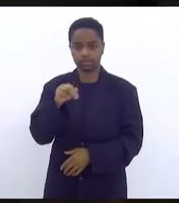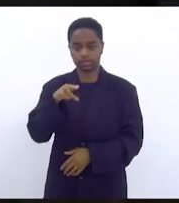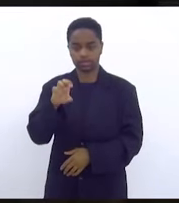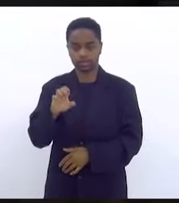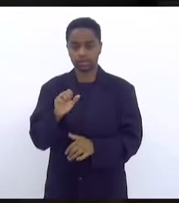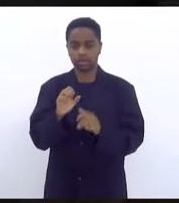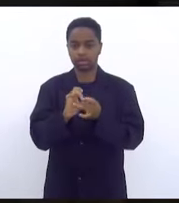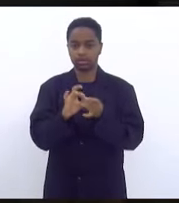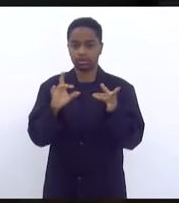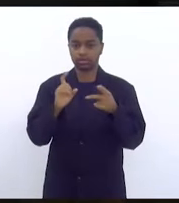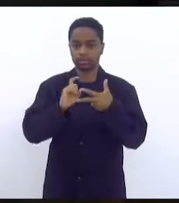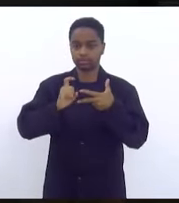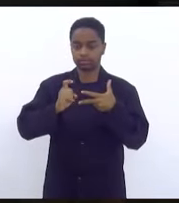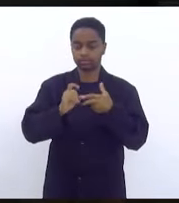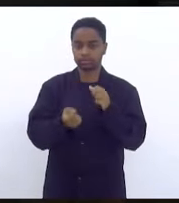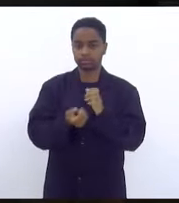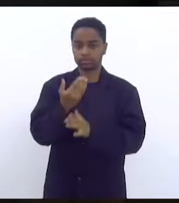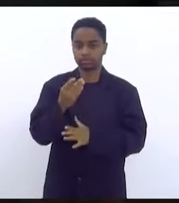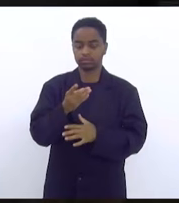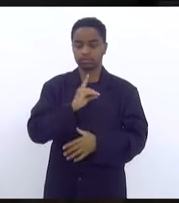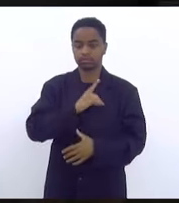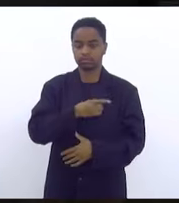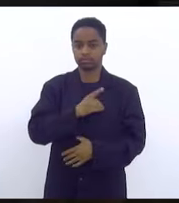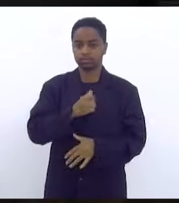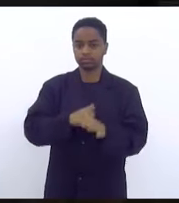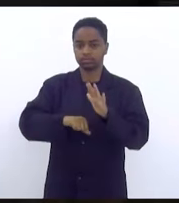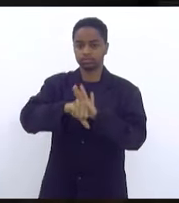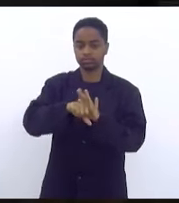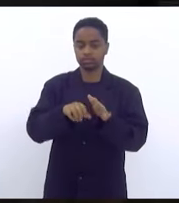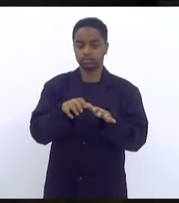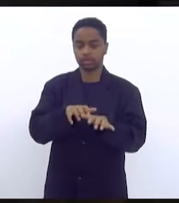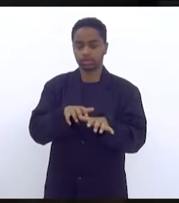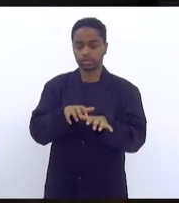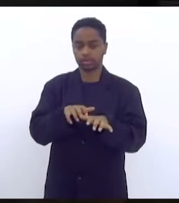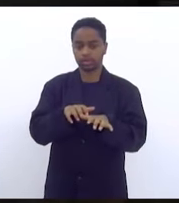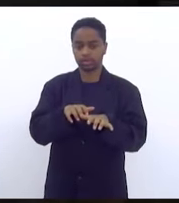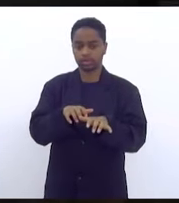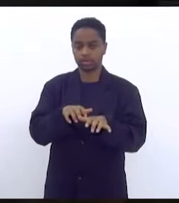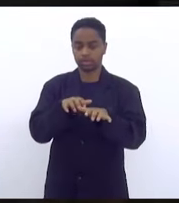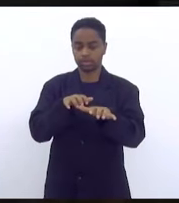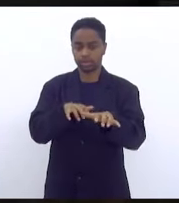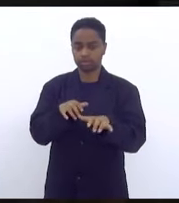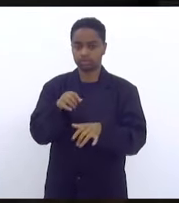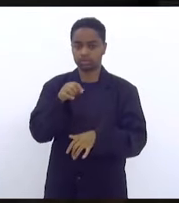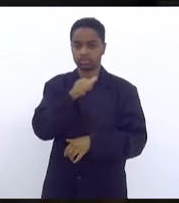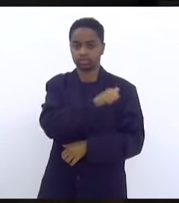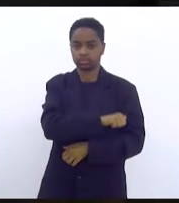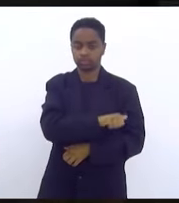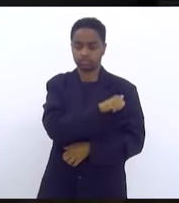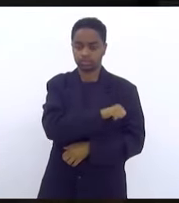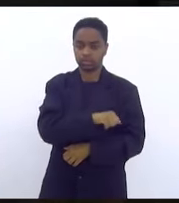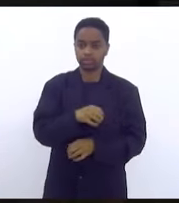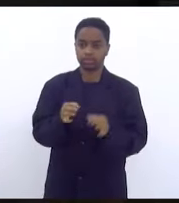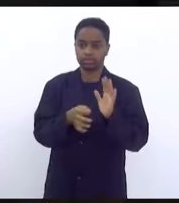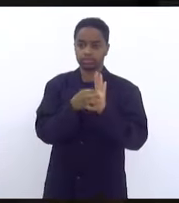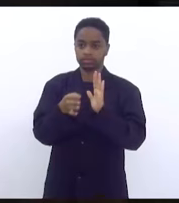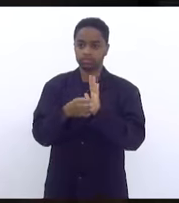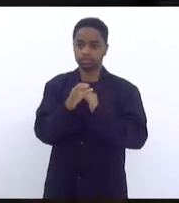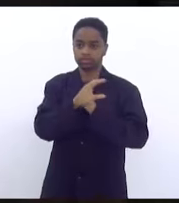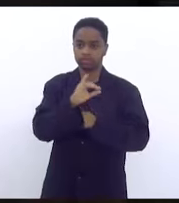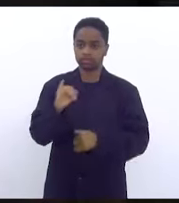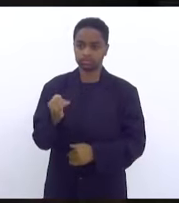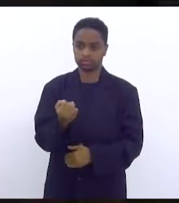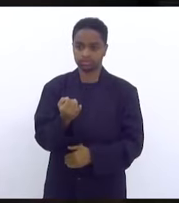que autoriza o Poder Executivo a criar a Delegacia de Crimes de Trânsito no Estado do Rio de Janeiro. Pareceres das comissões de Constituição e